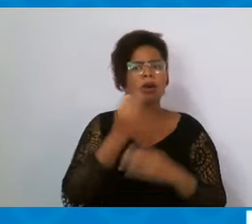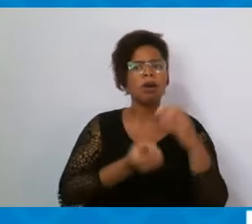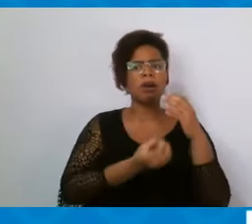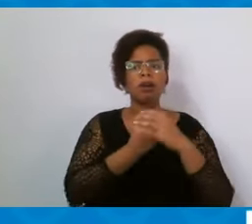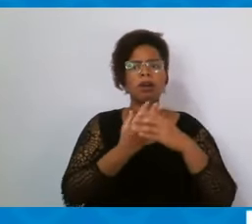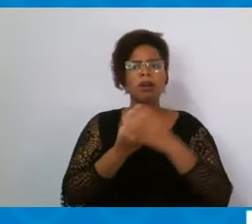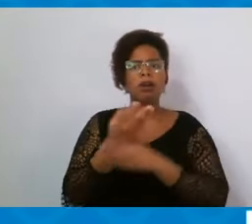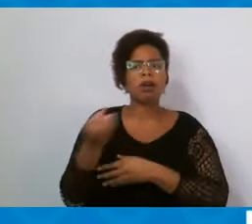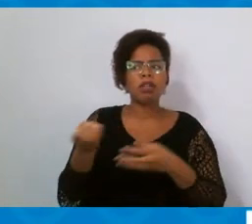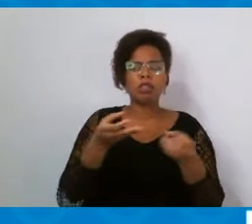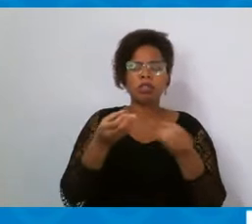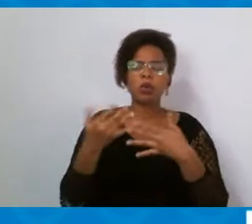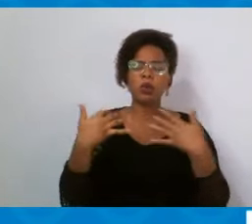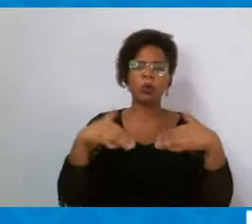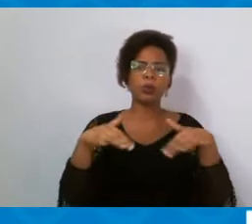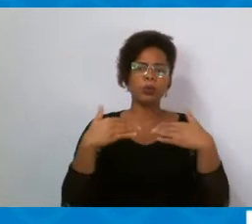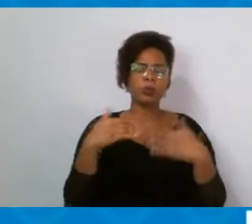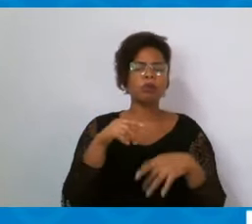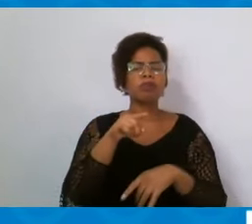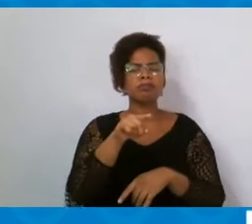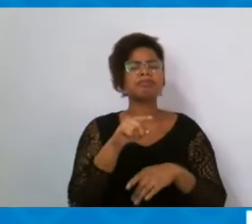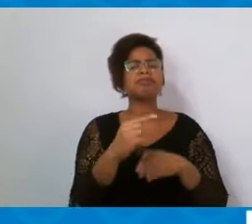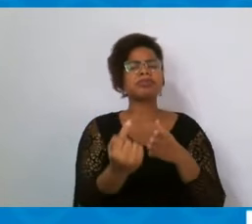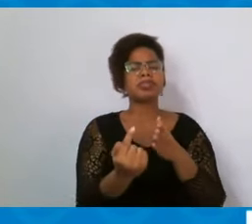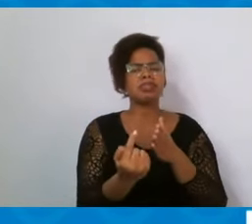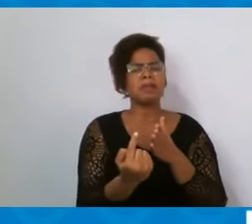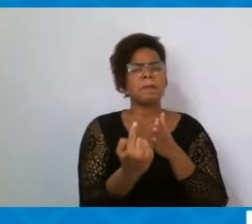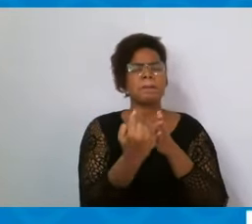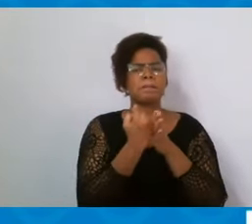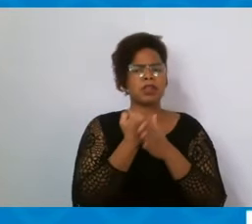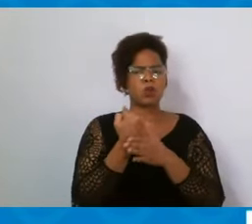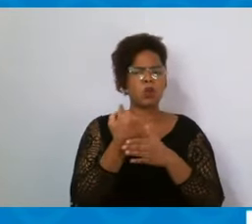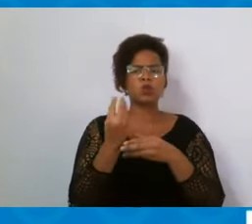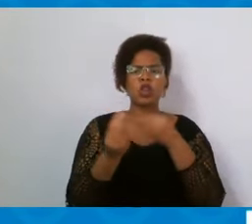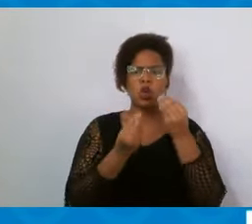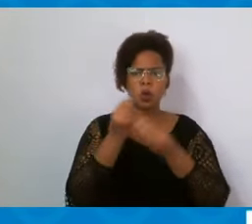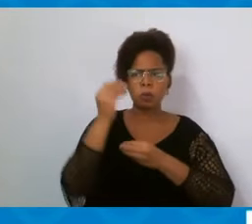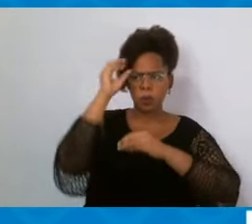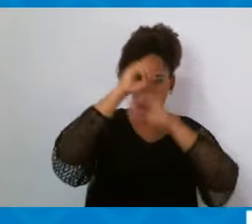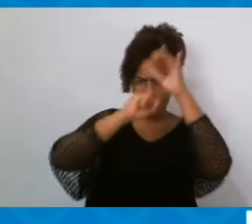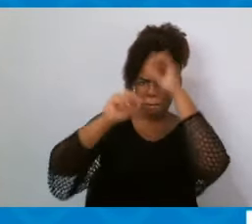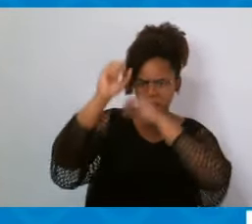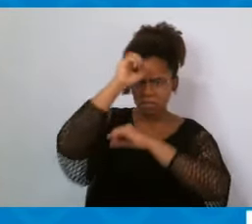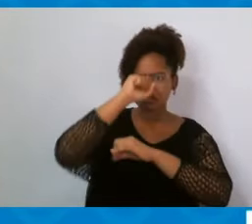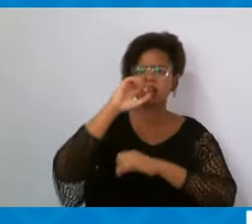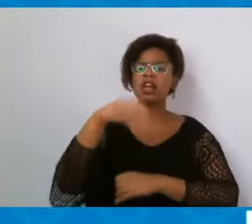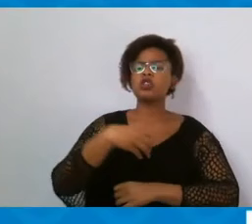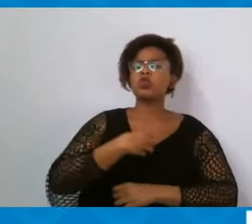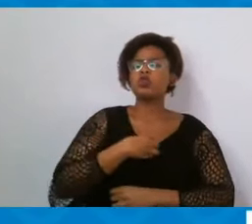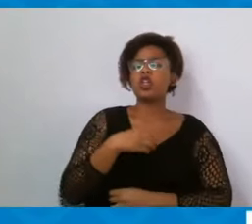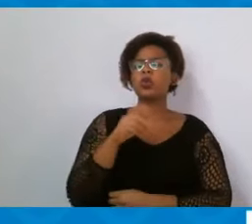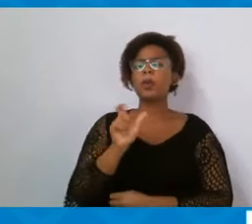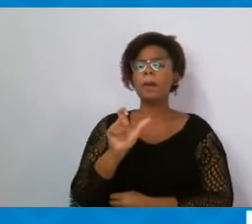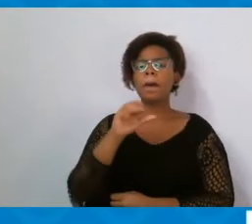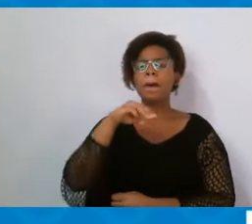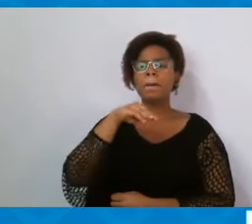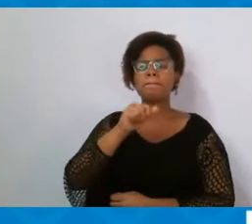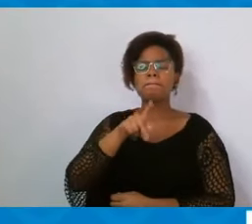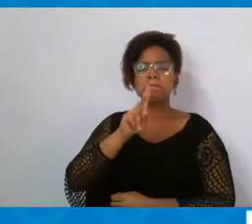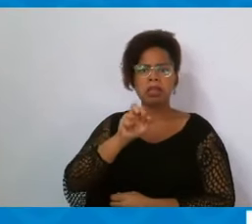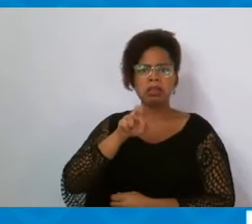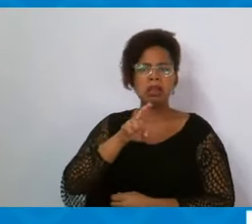dele me conduz exatamente a essa ideia, né, que a gente tem desenvolvido aqui também, da aprendizagem baseada em